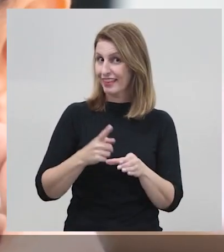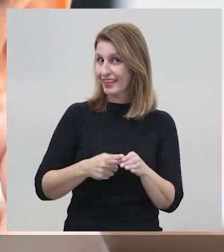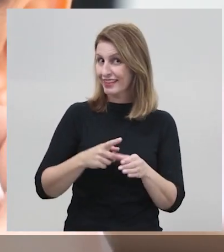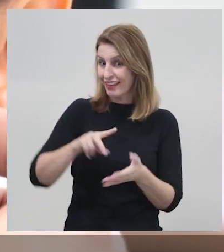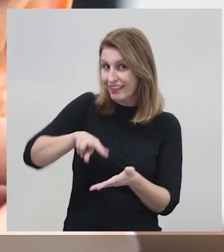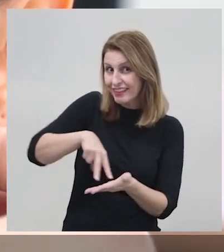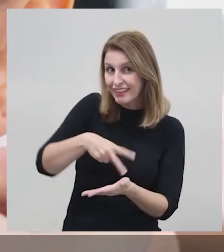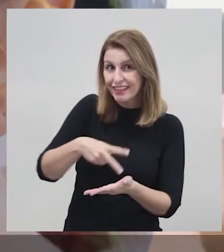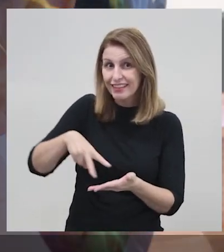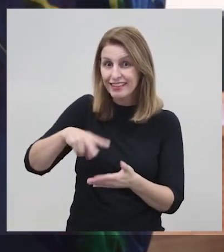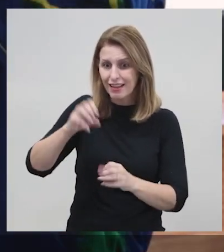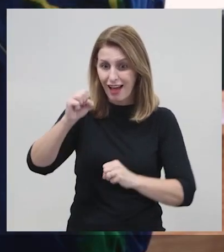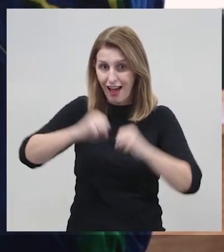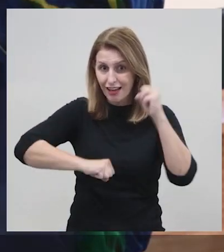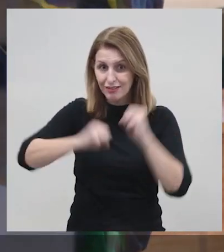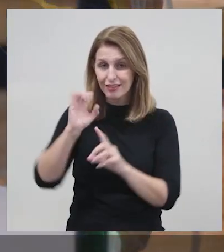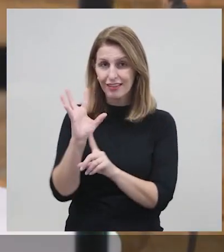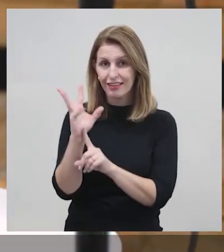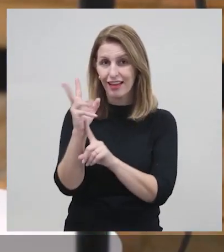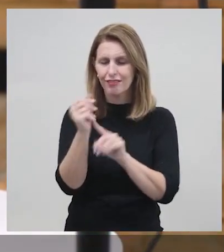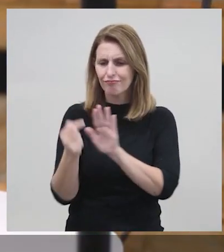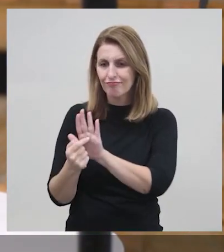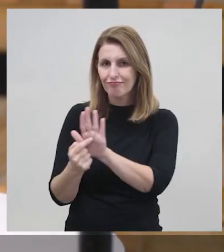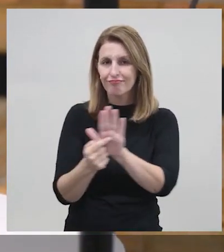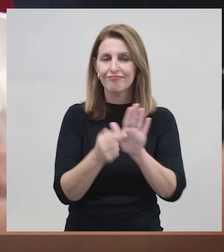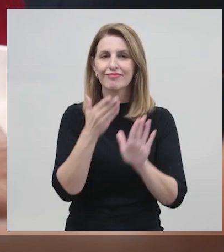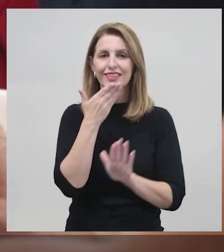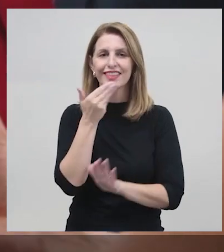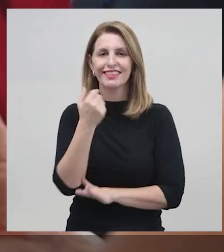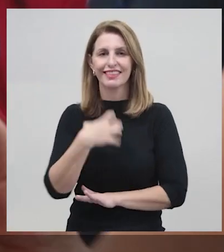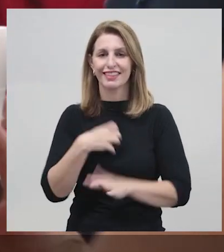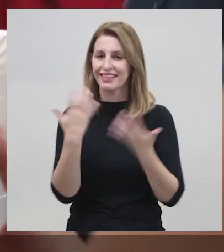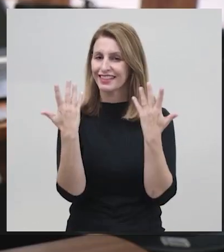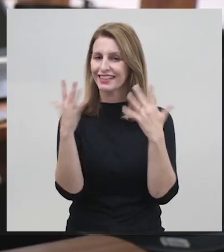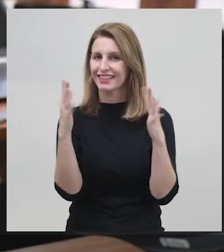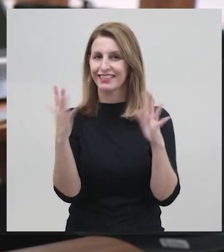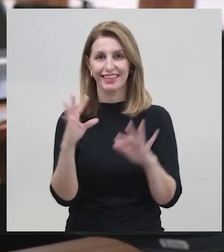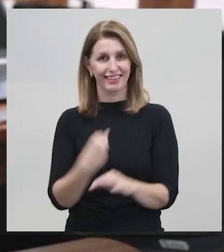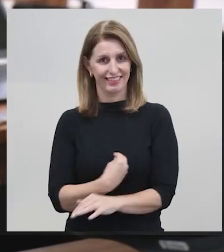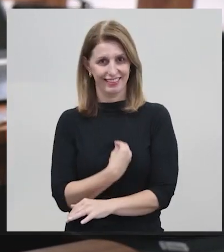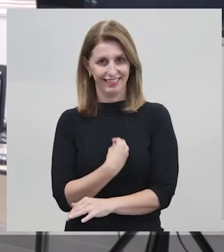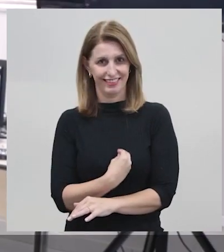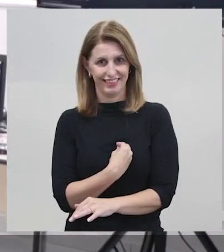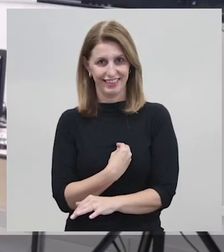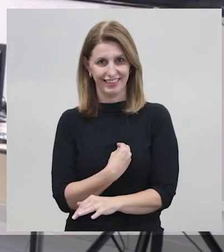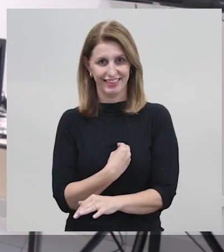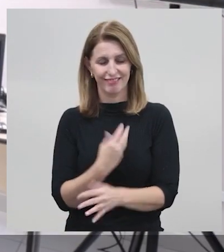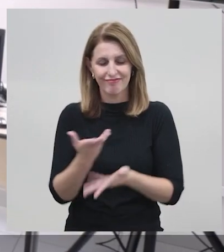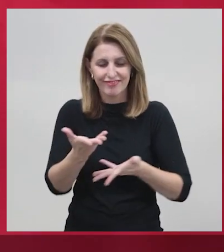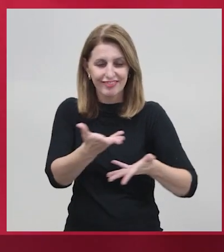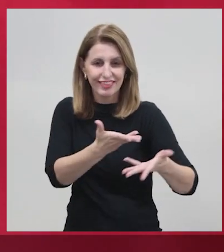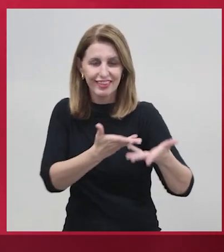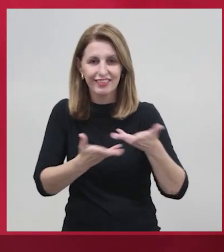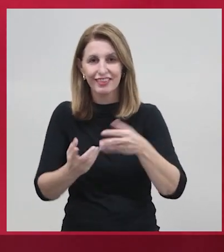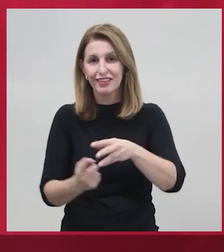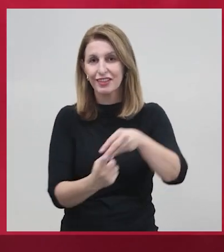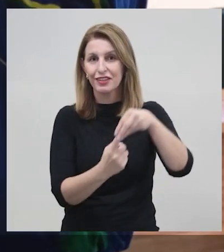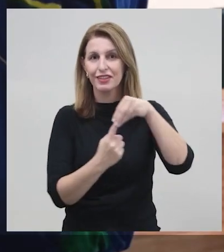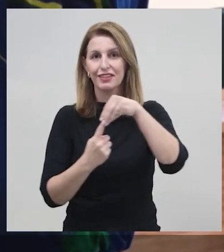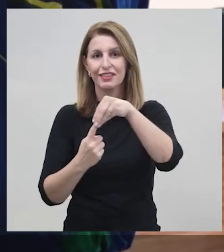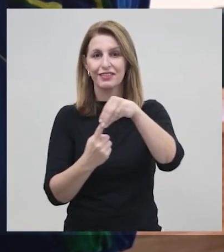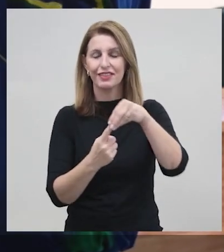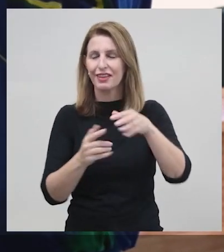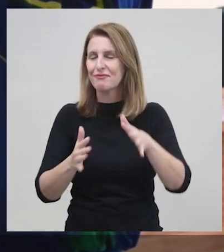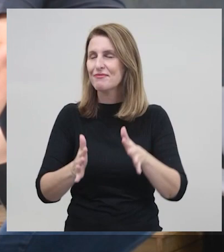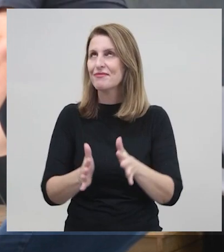E é na cidade da dança que a indústria da arte expressa sua melhor maneira de celebrar a vida. Numa harmonia única,